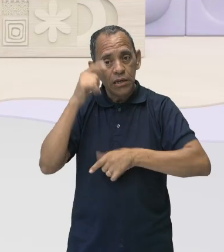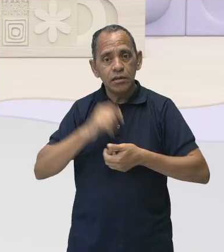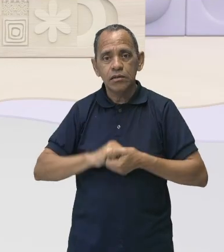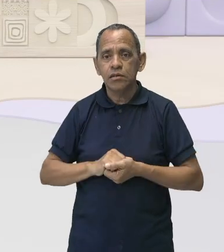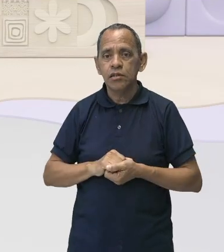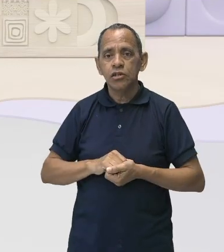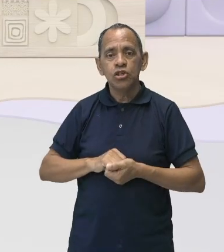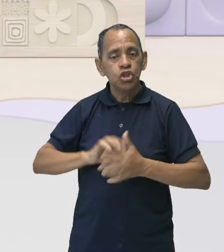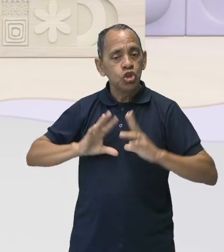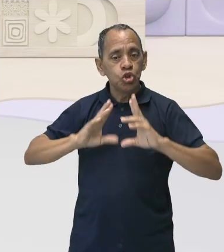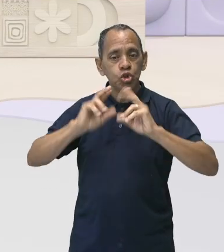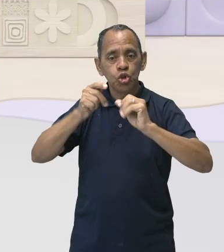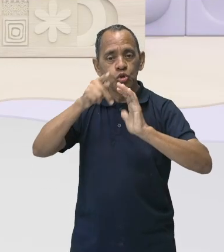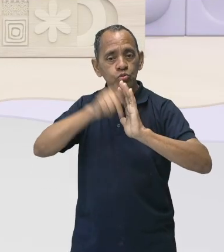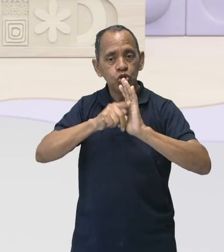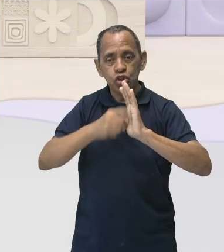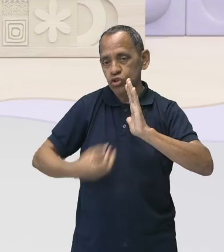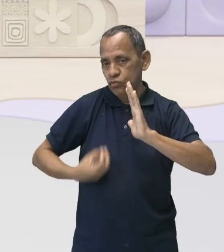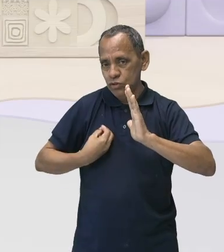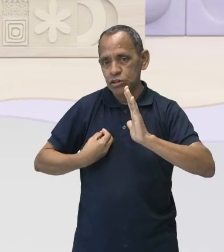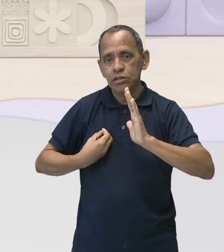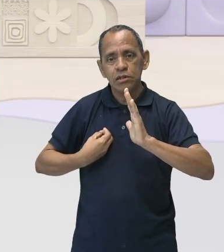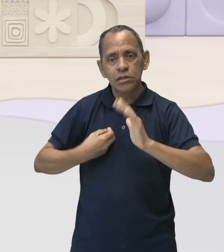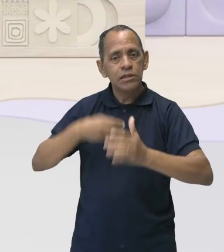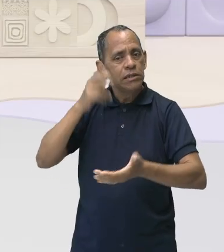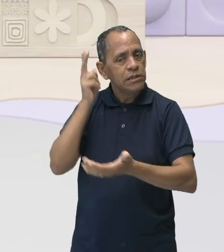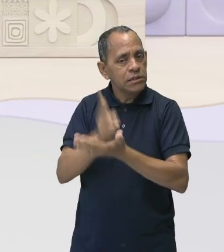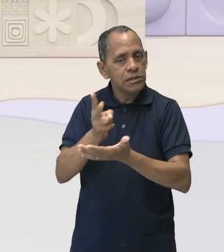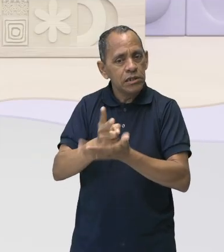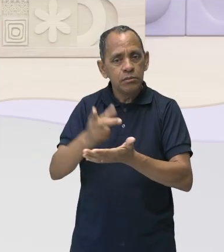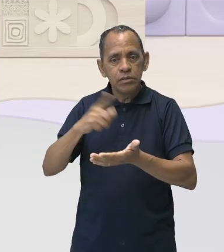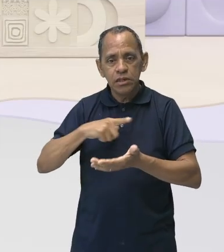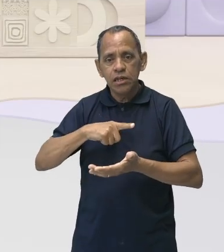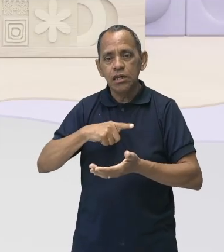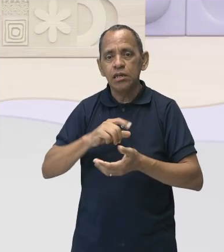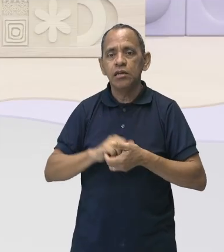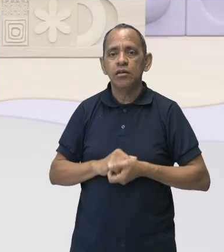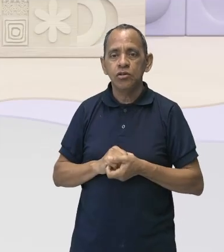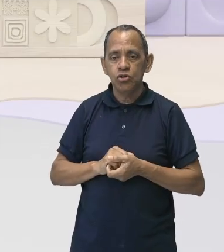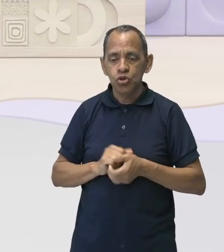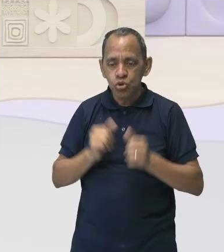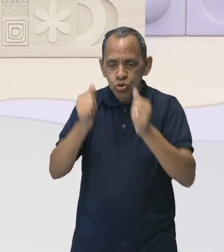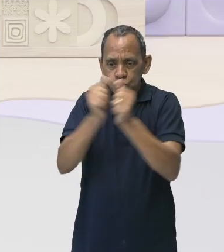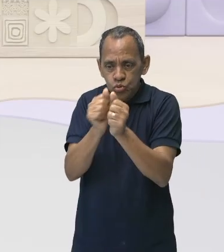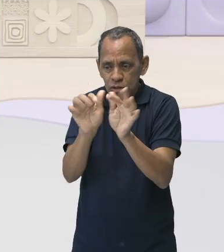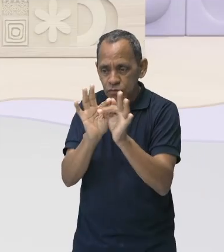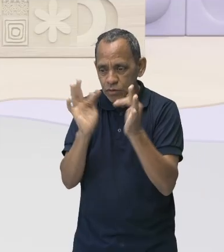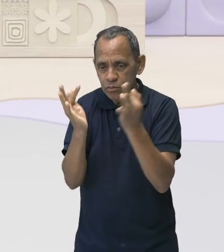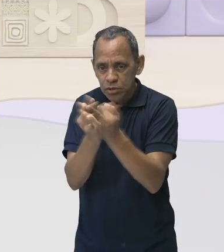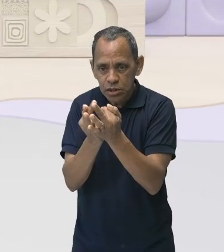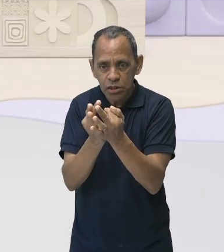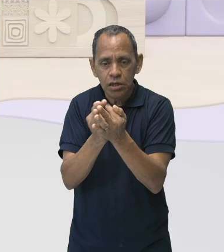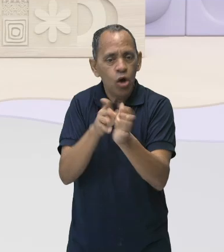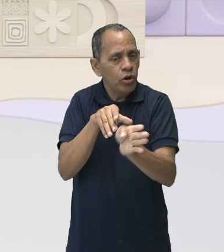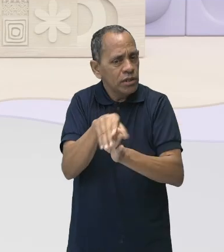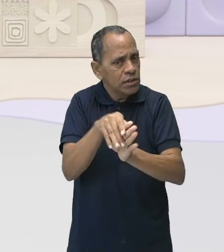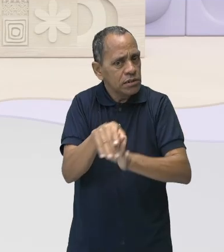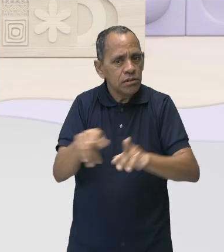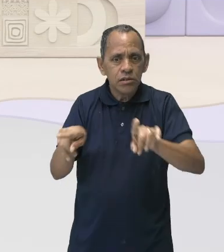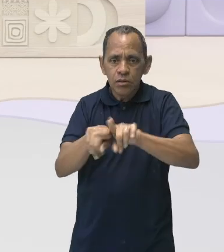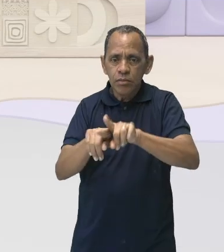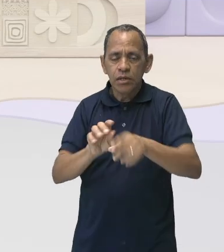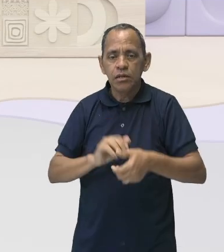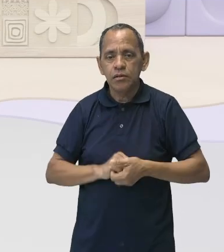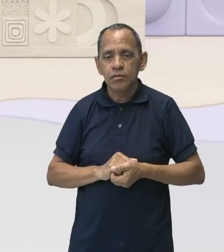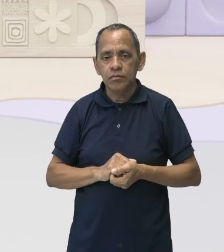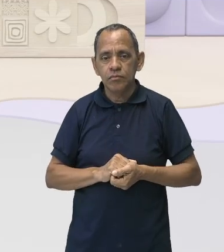vida ele sempre vem acompanhado com o conceito de família. E aqui, quando a gente pensa em família, hoje a gente tem que pensar